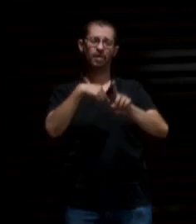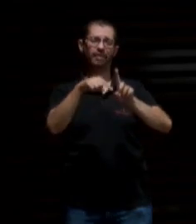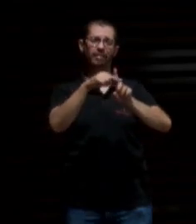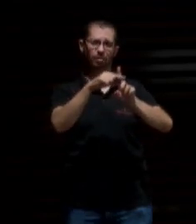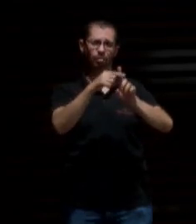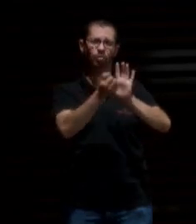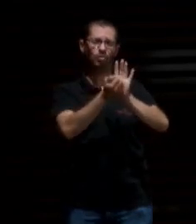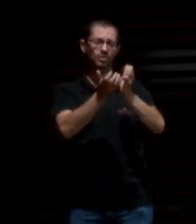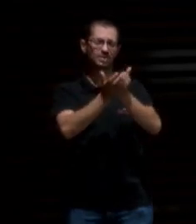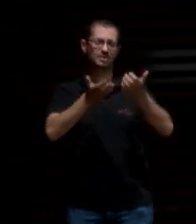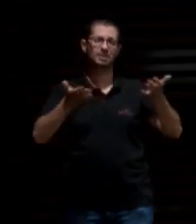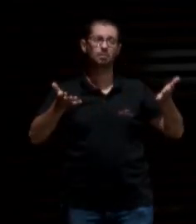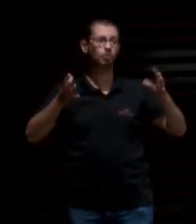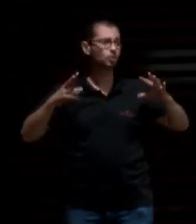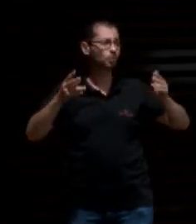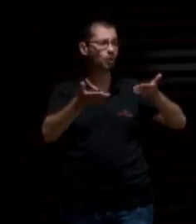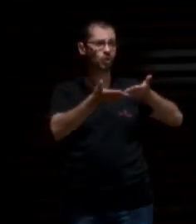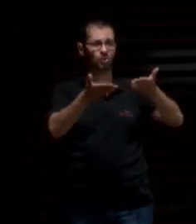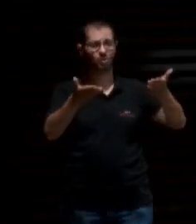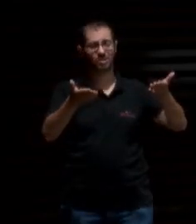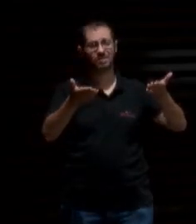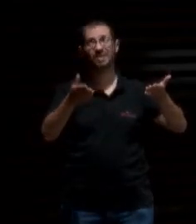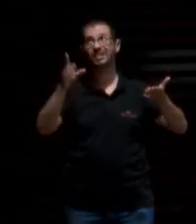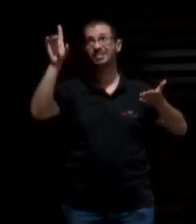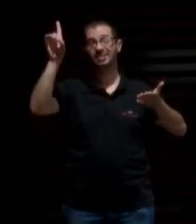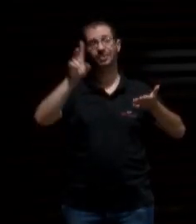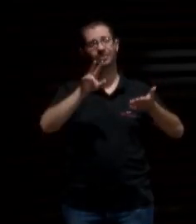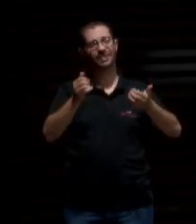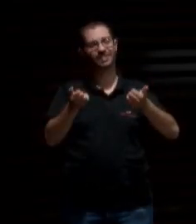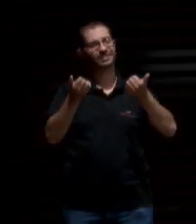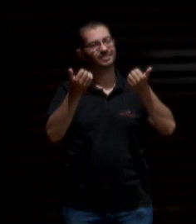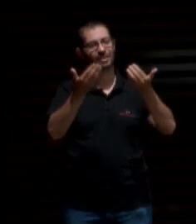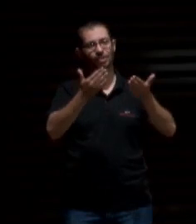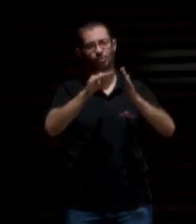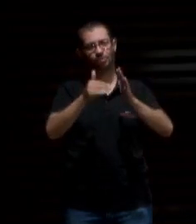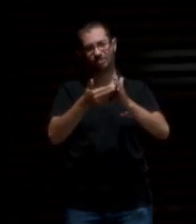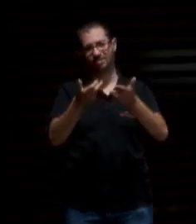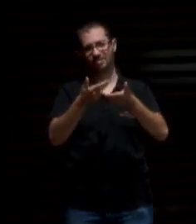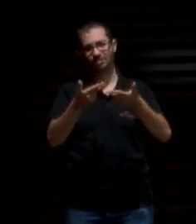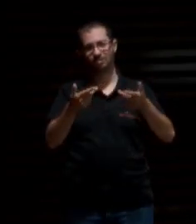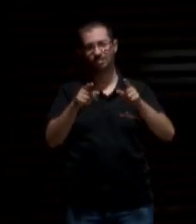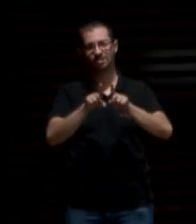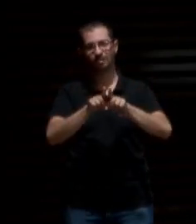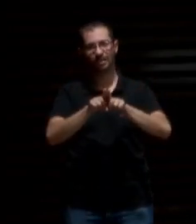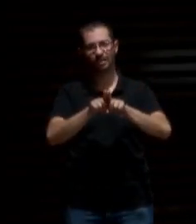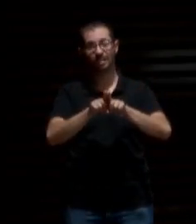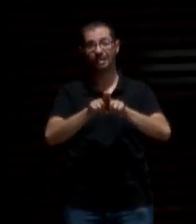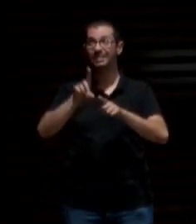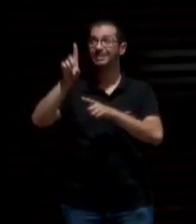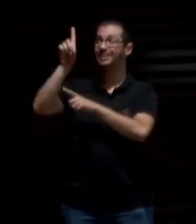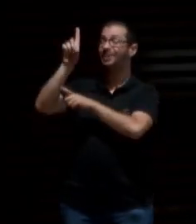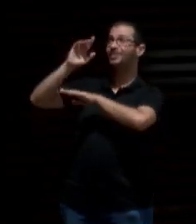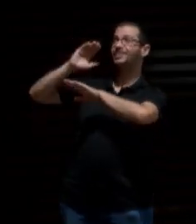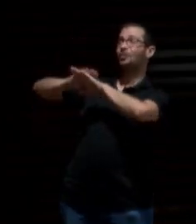entregou, Ele não nos dará graciosamente com Ele todas as coisas? É o nosso Pai que